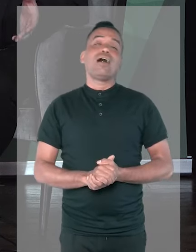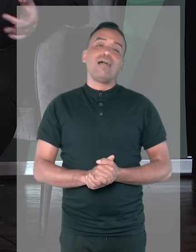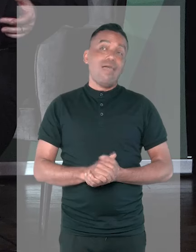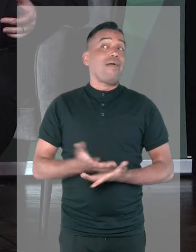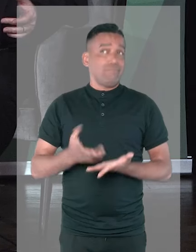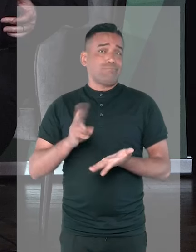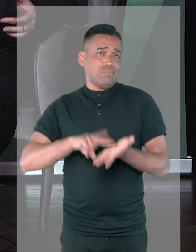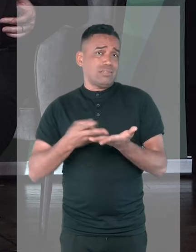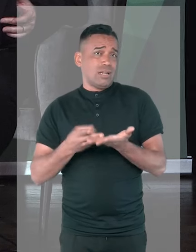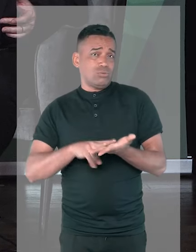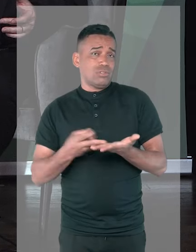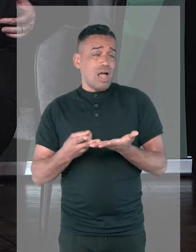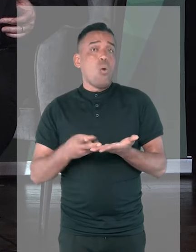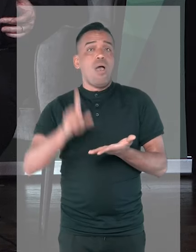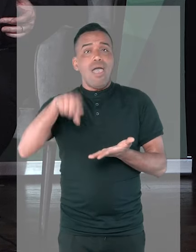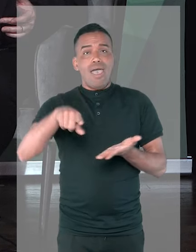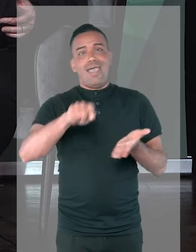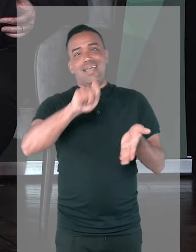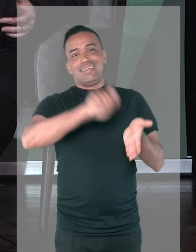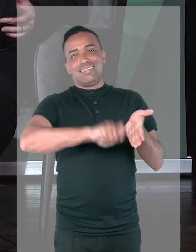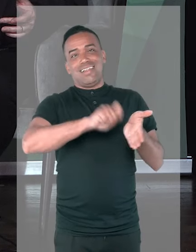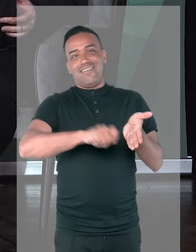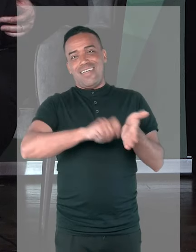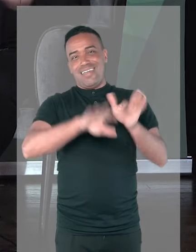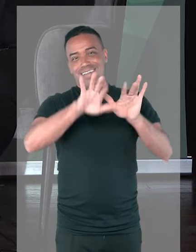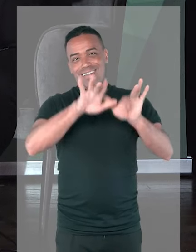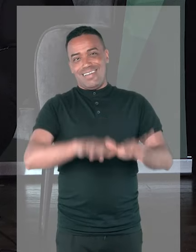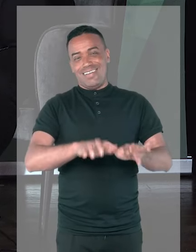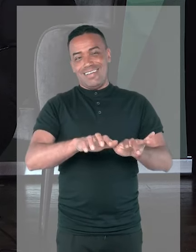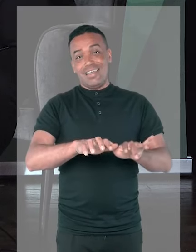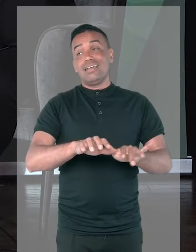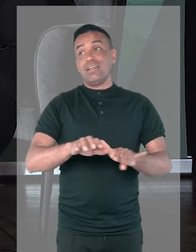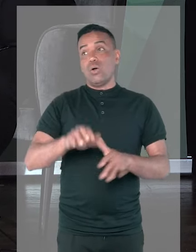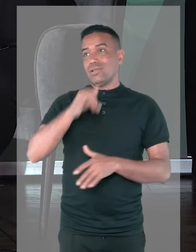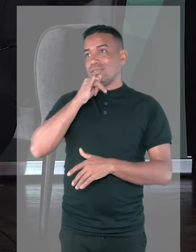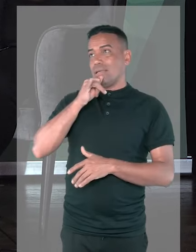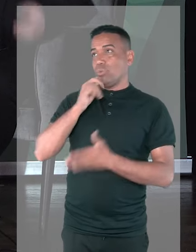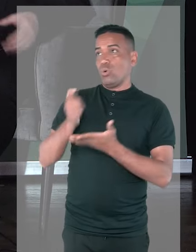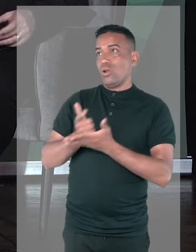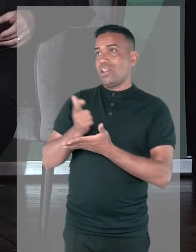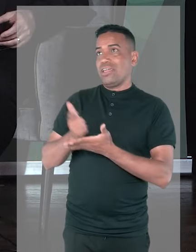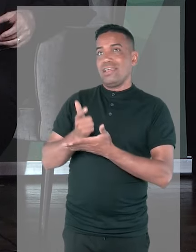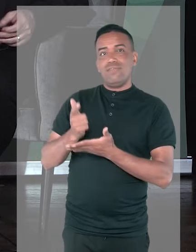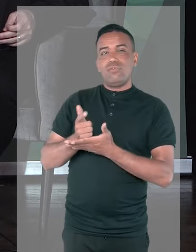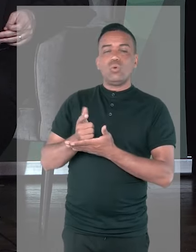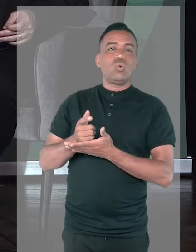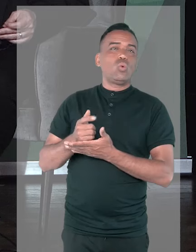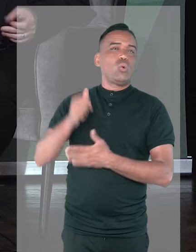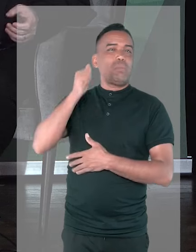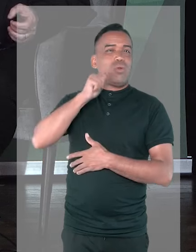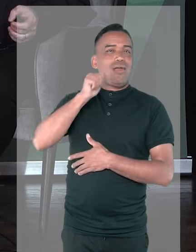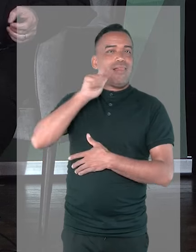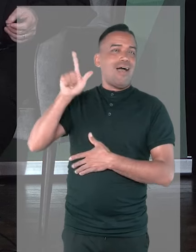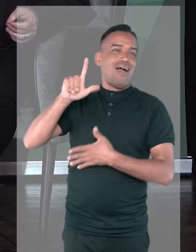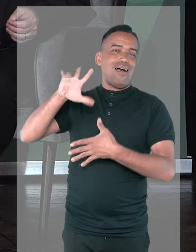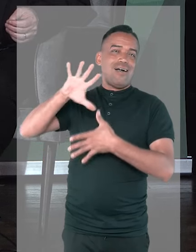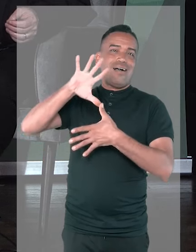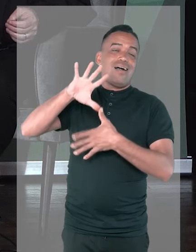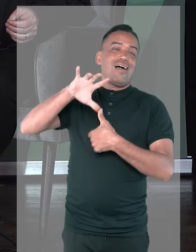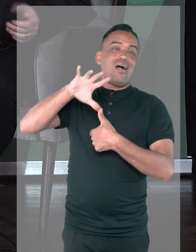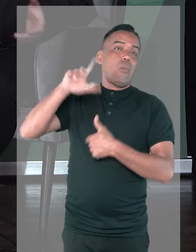Afonso? Assim, então, sei lá, estou traduzindo um livro de não ficção de uma autora norte-americana